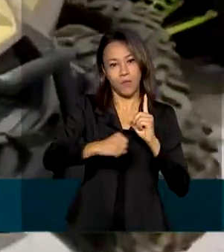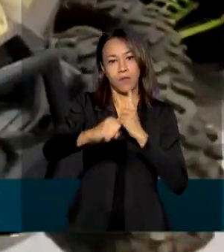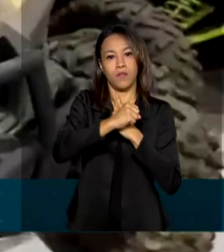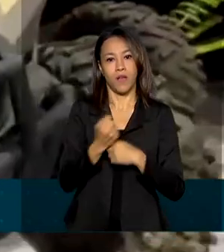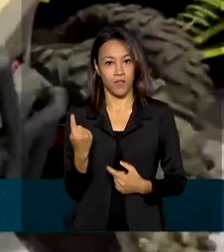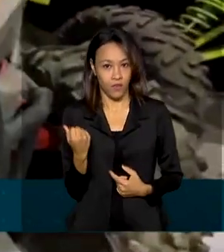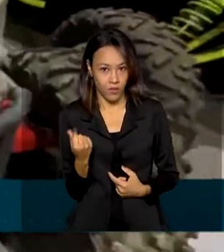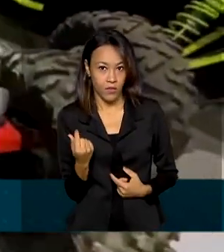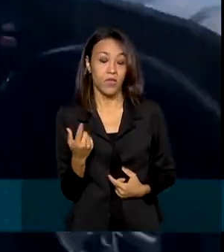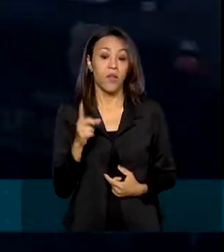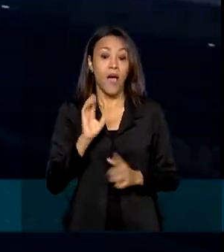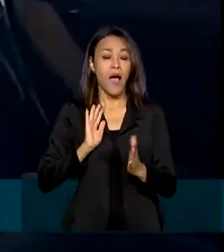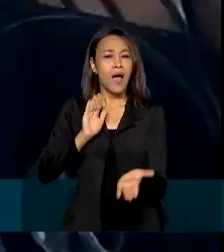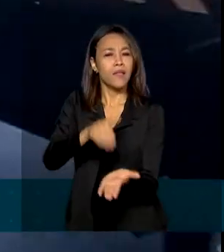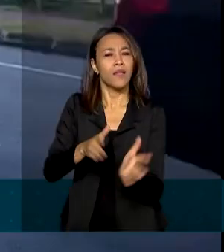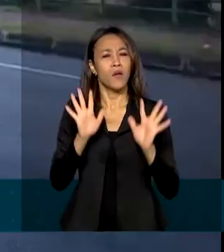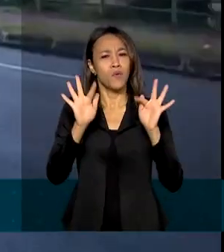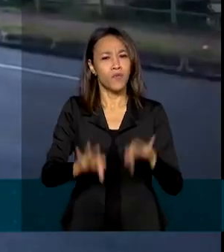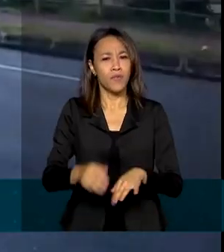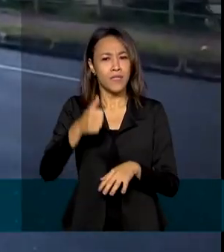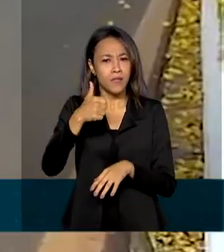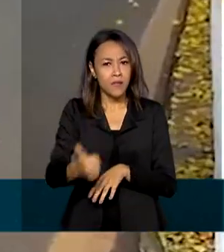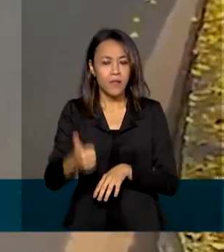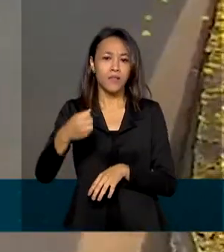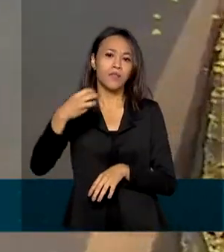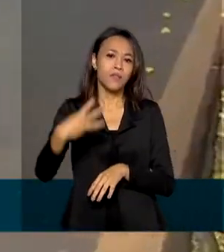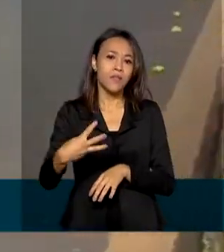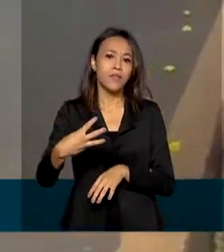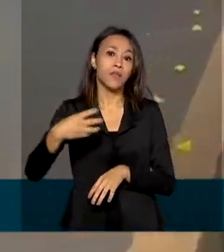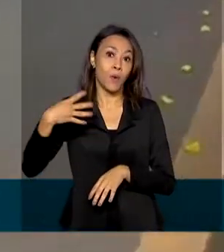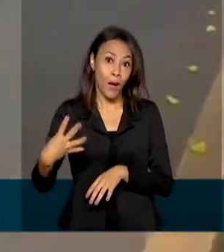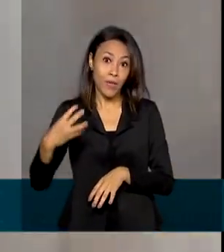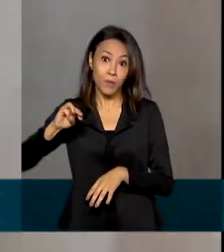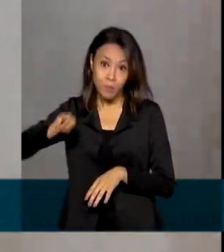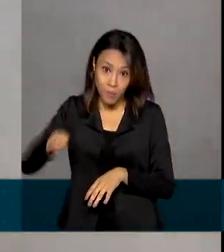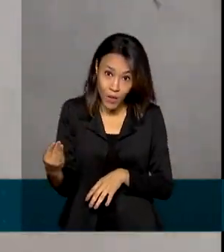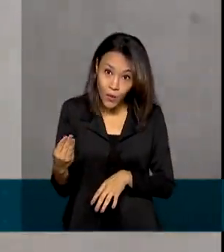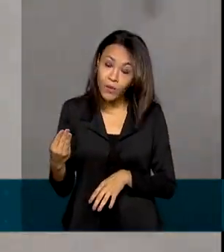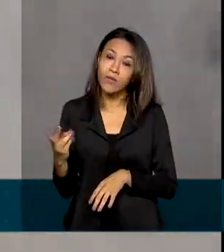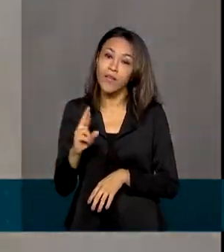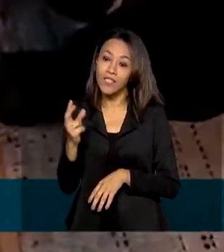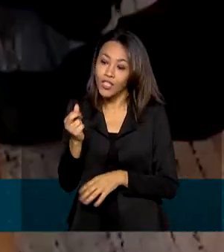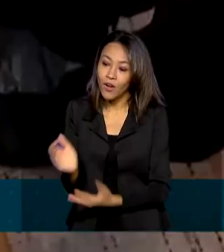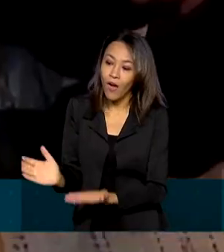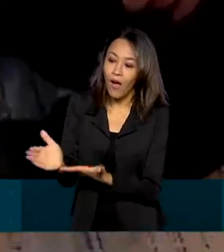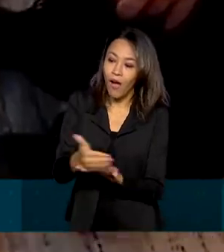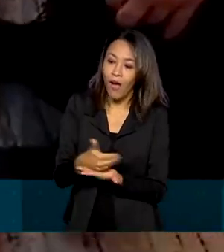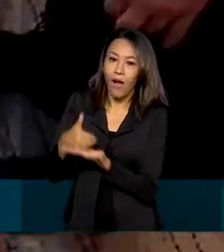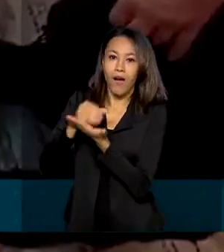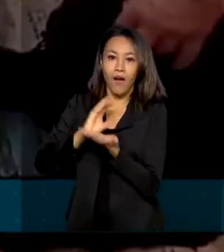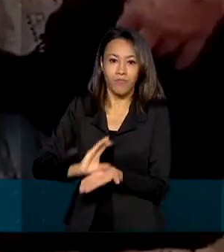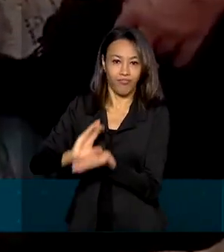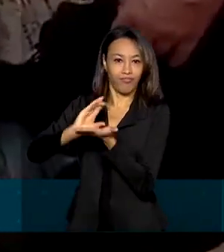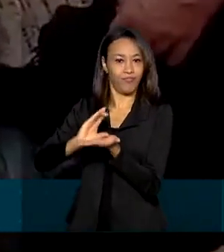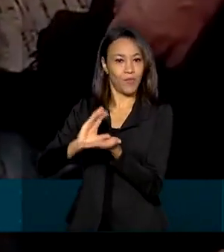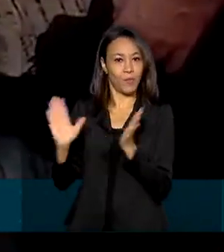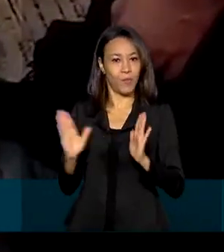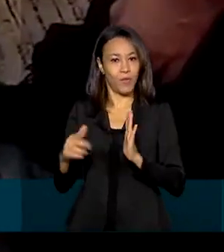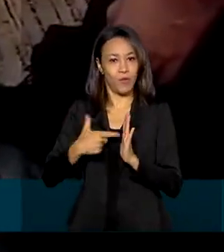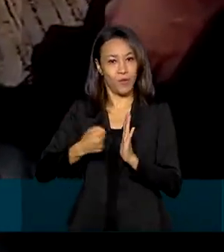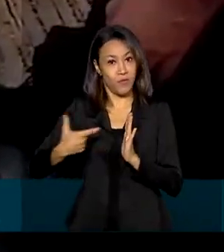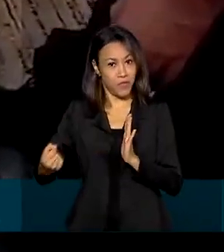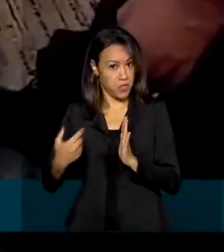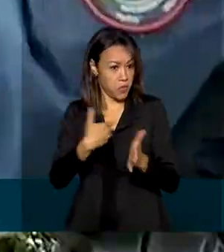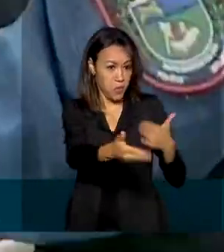até o fim do ano os 134 milhões de reais arrecadados com os leilões em 2020. Qualquer pessoa